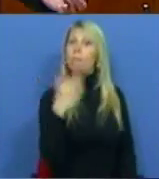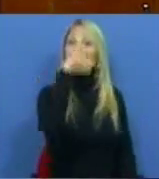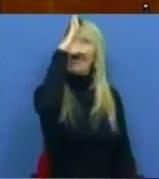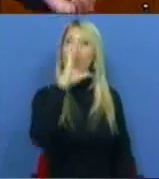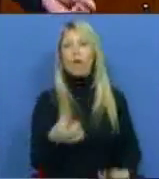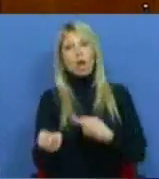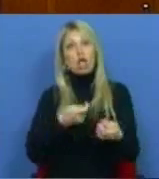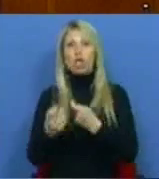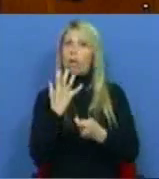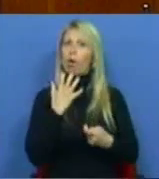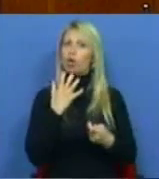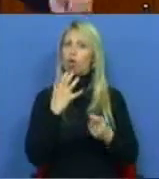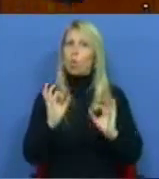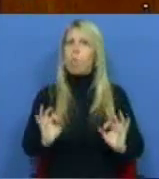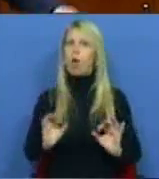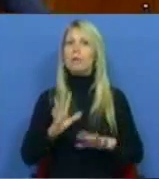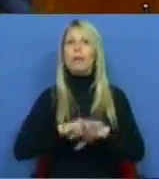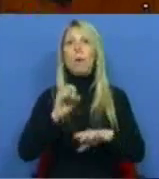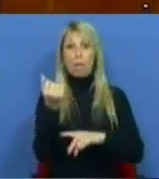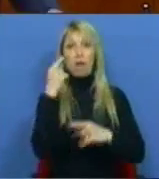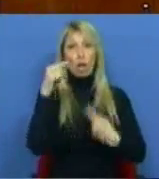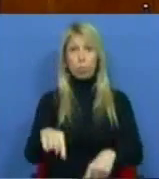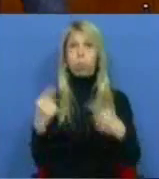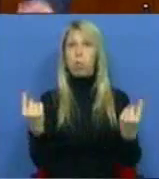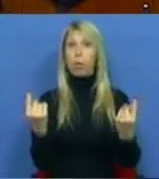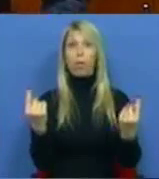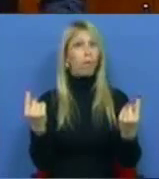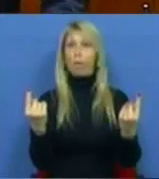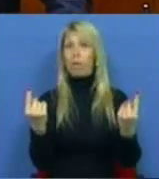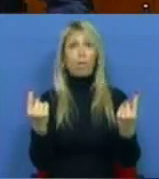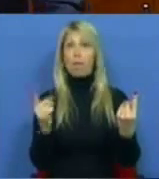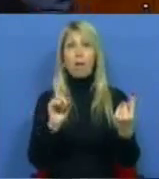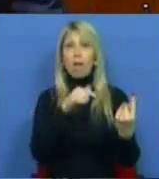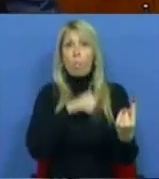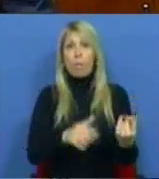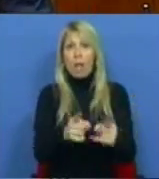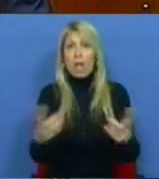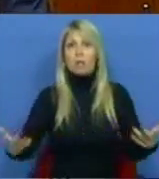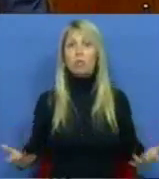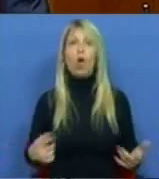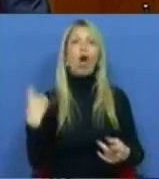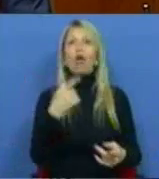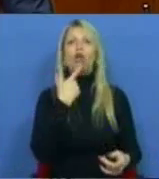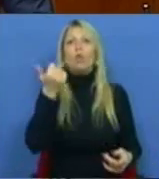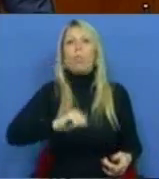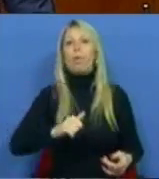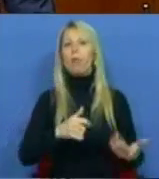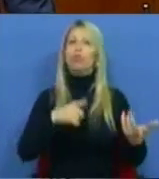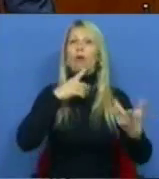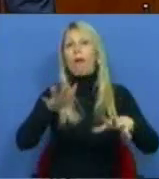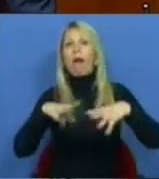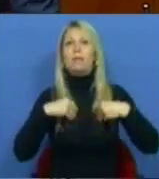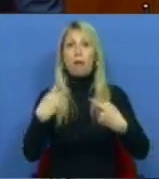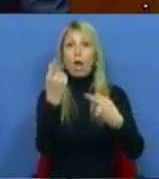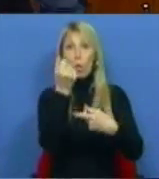uma gestão escrupulosa dos dinheiros públicos não permitirão isso. Nós não podemos permitir que o dinheiro